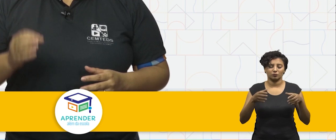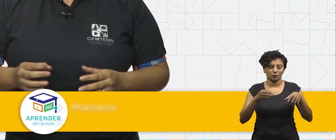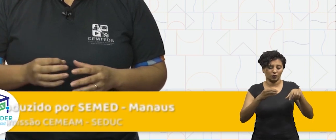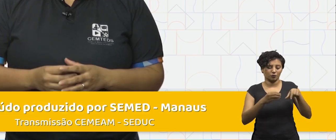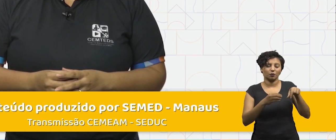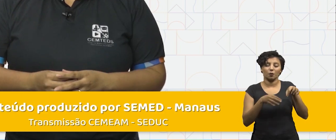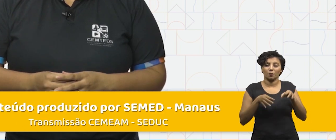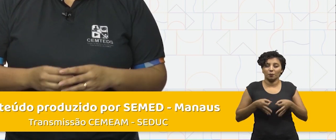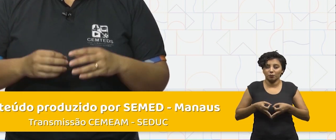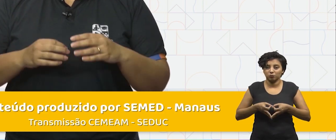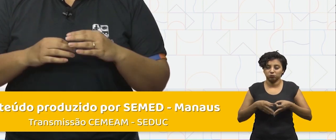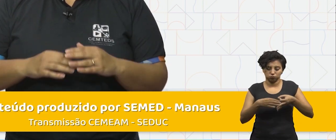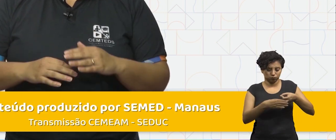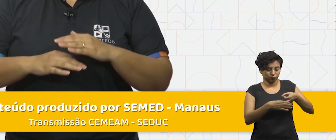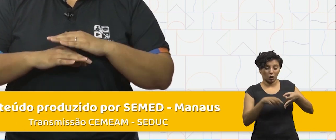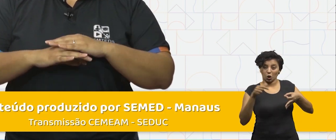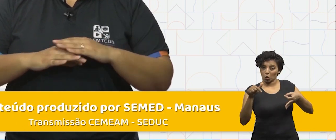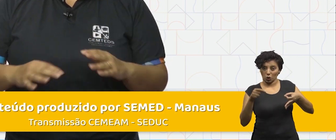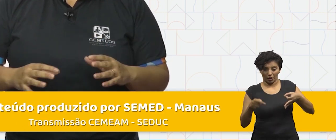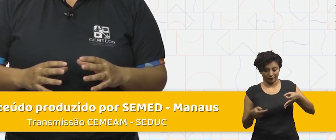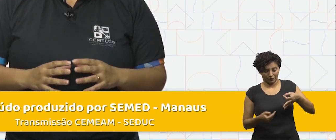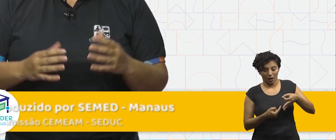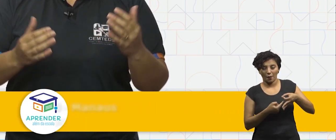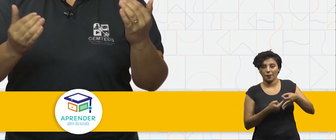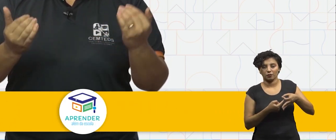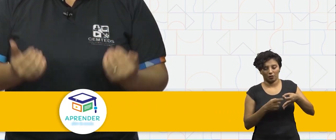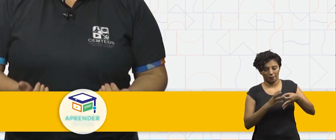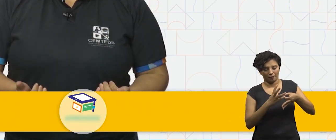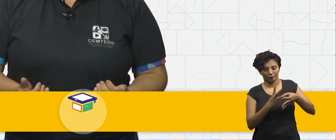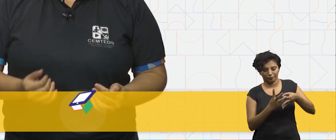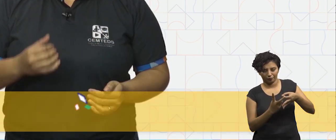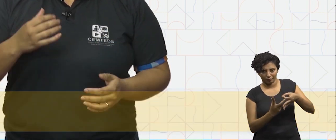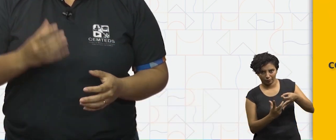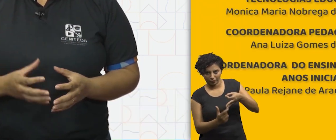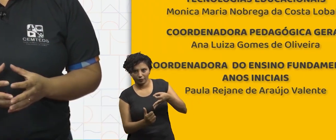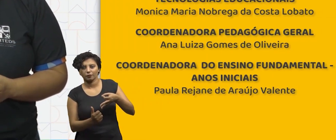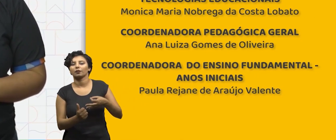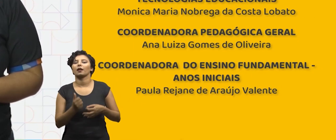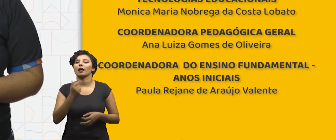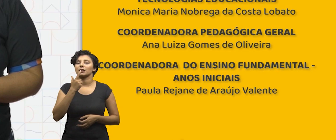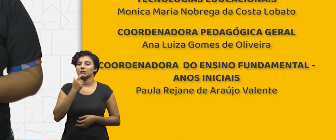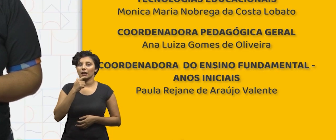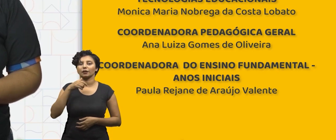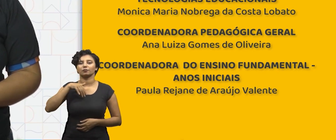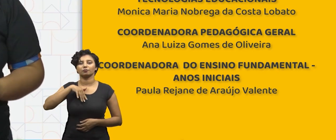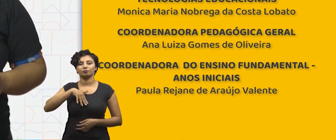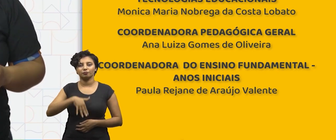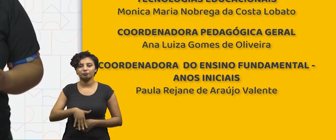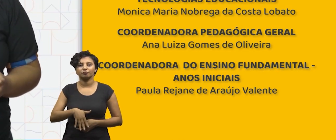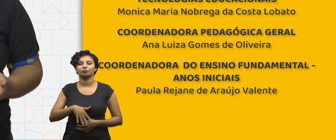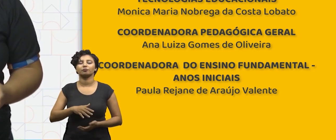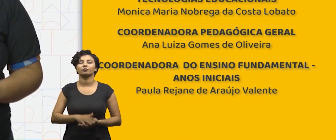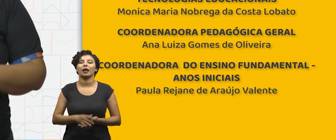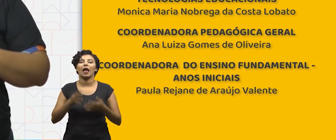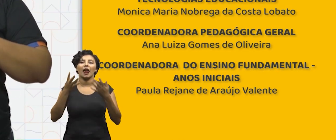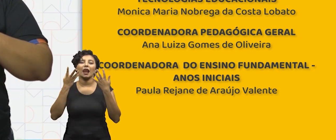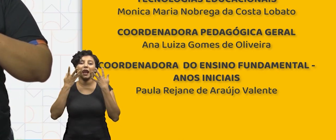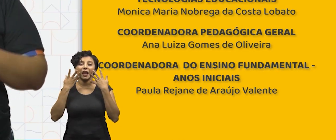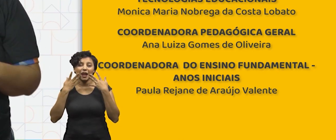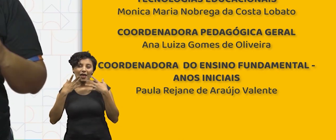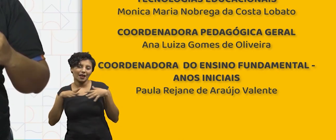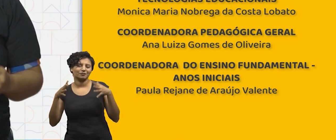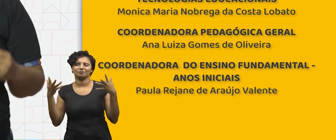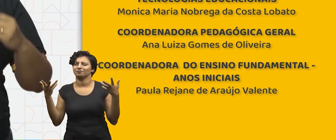das paredes do útero que não recebeu o embrião descama, eliminando os resíduos. A natureza